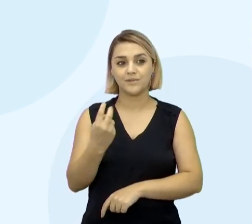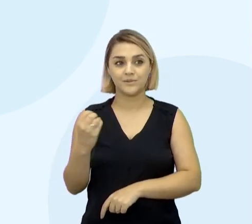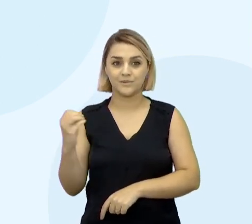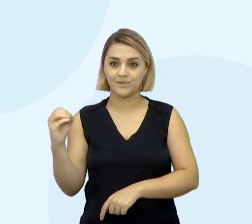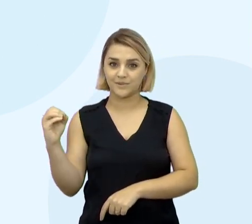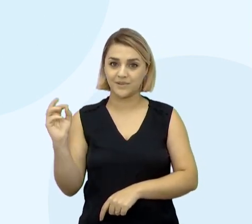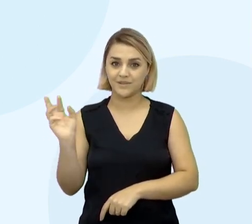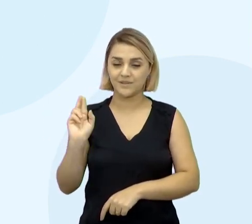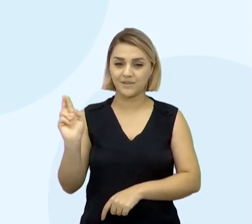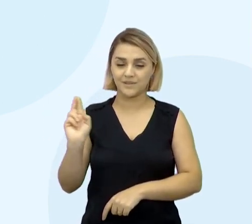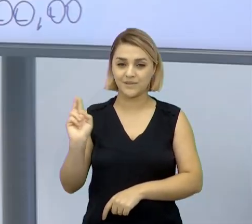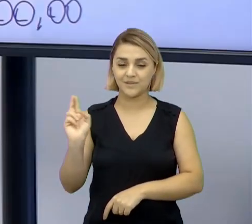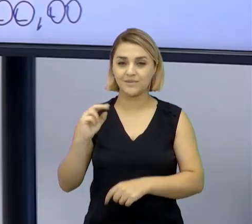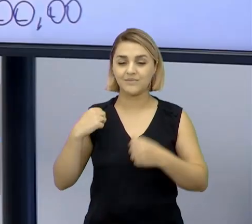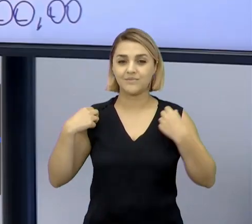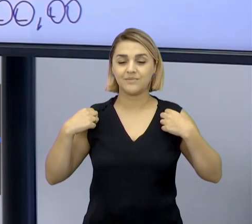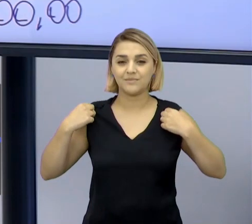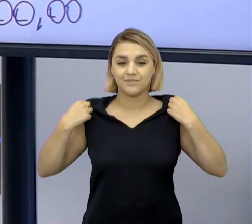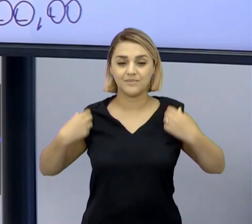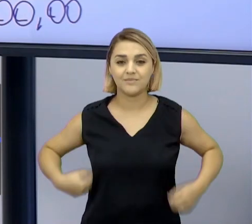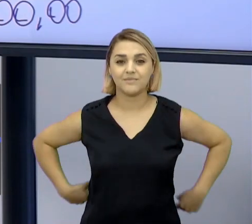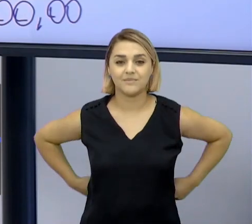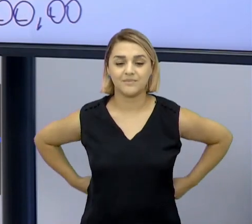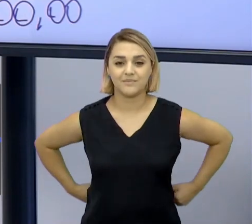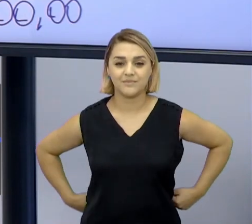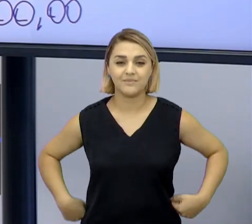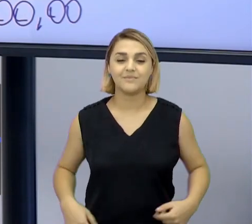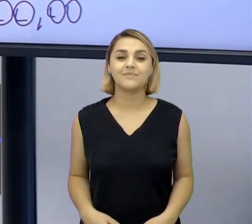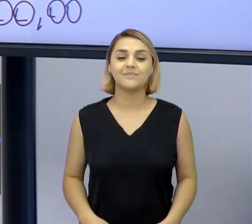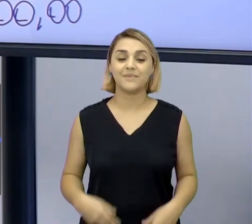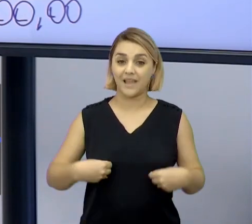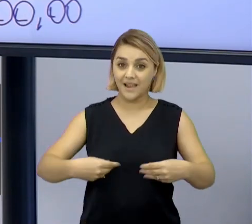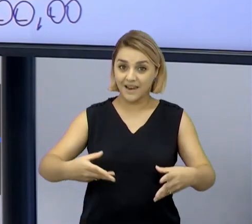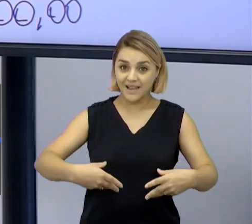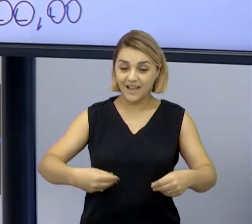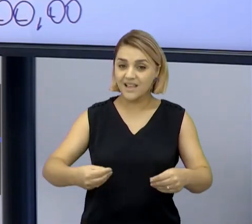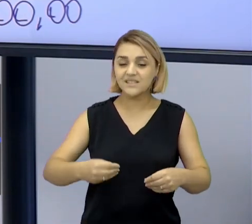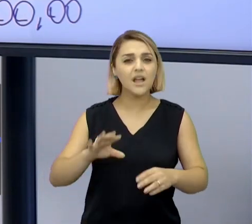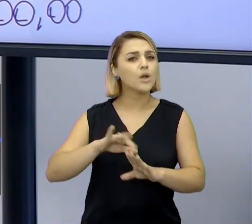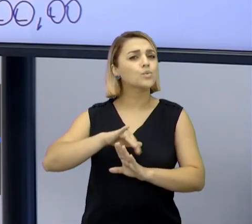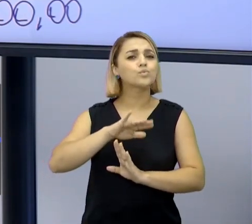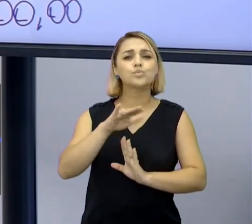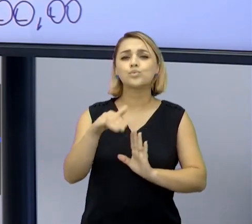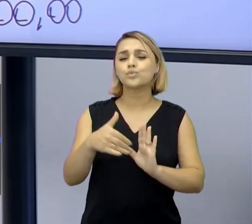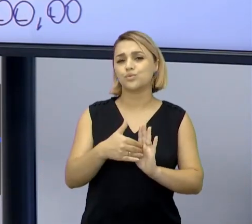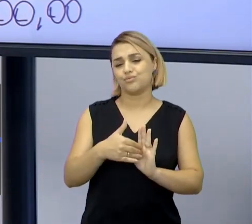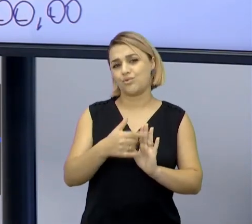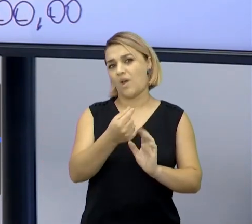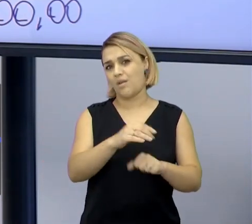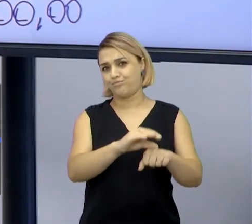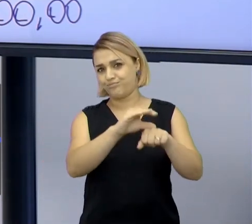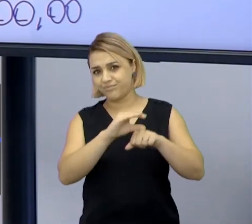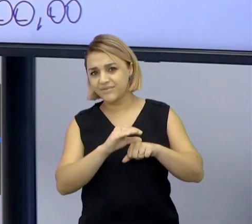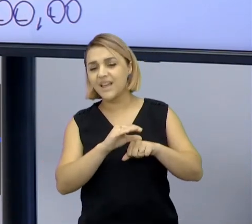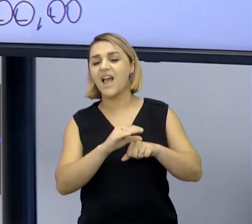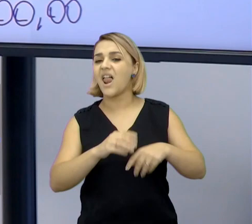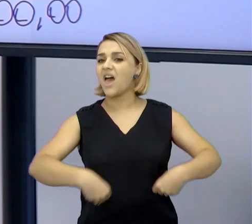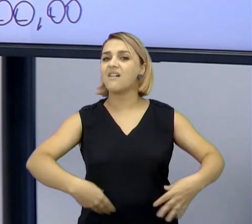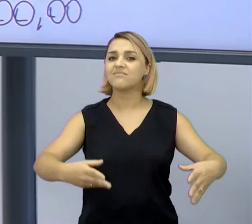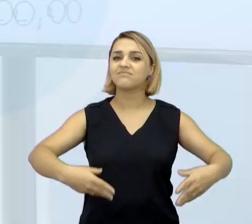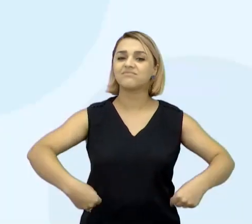R$200. Ela gasta exatamente o que ela ganha. Então, aqui a gente pode escrever assim,